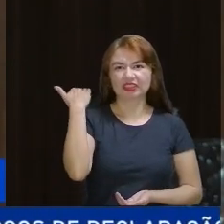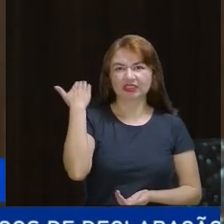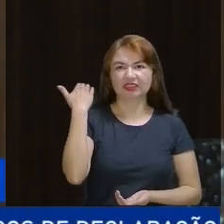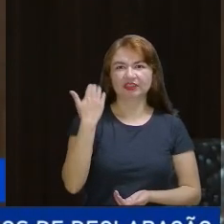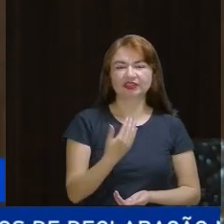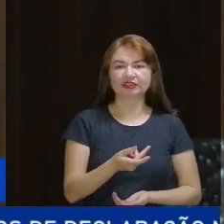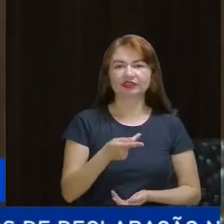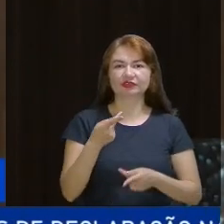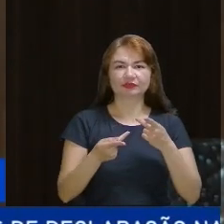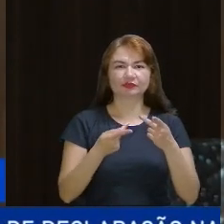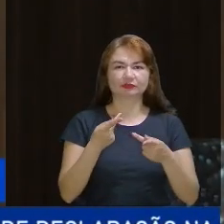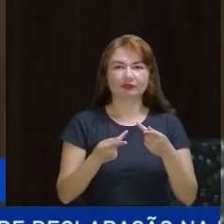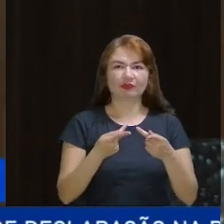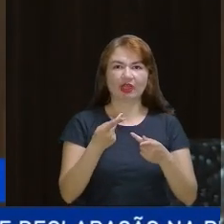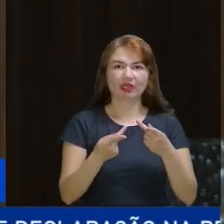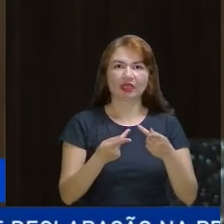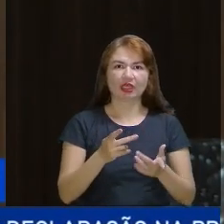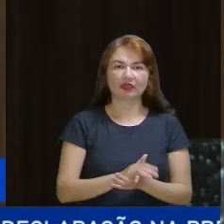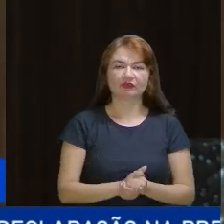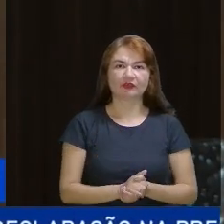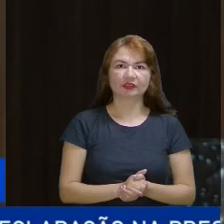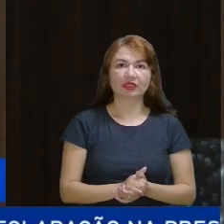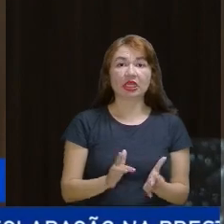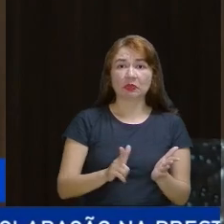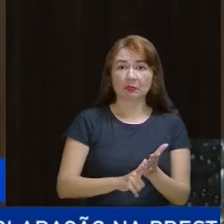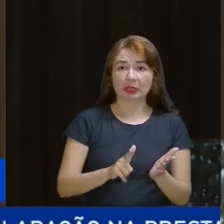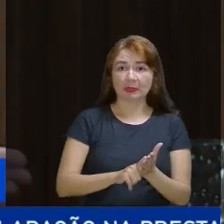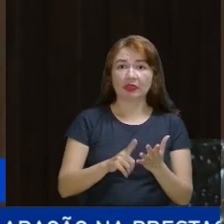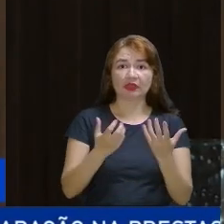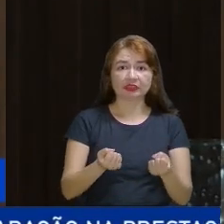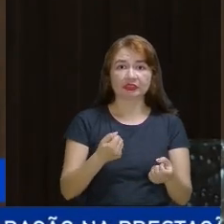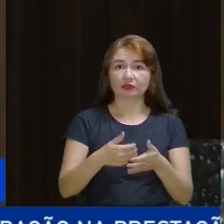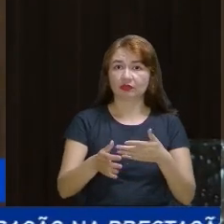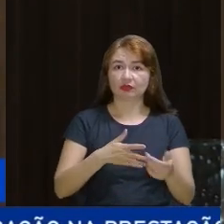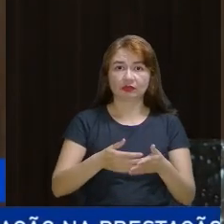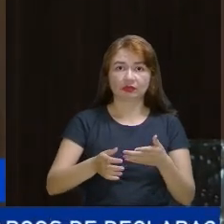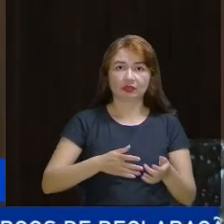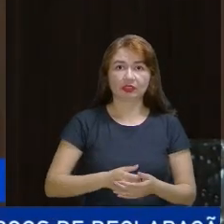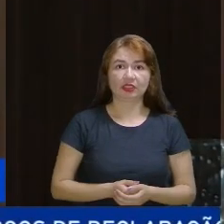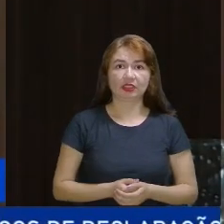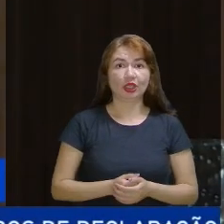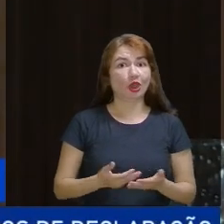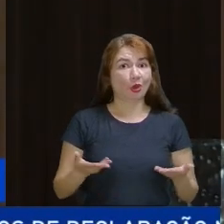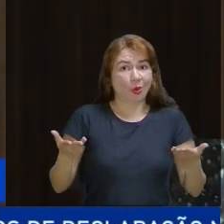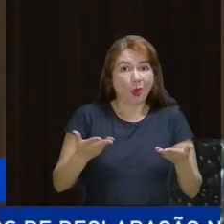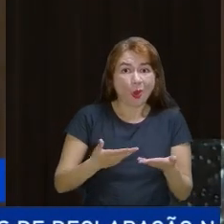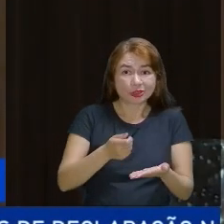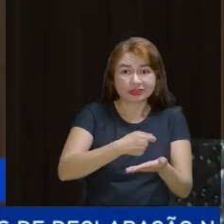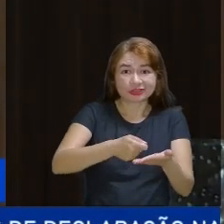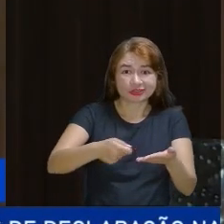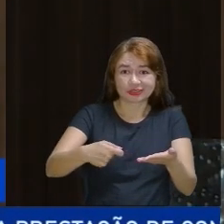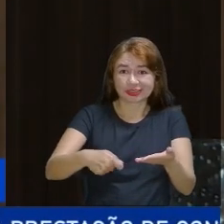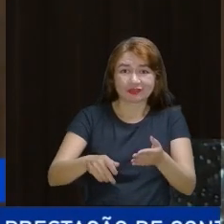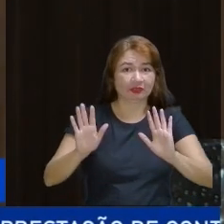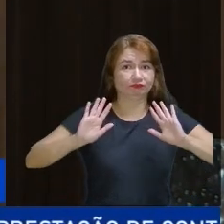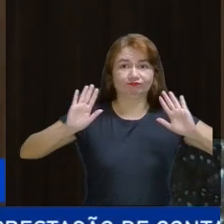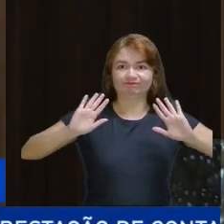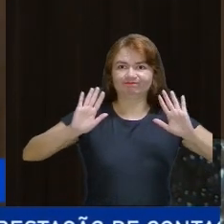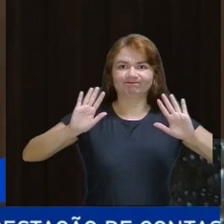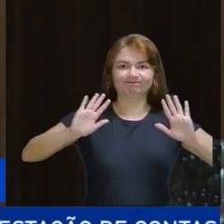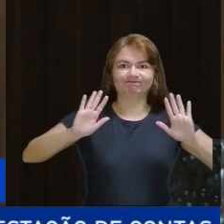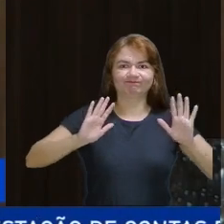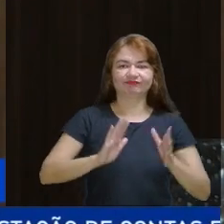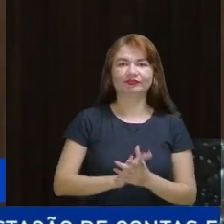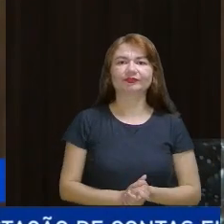que o papel aceitava qualquer coisa. Hoje em dia ninguém mais escreve no papel. Contradição, um vício, e que já